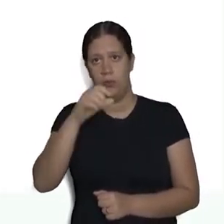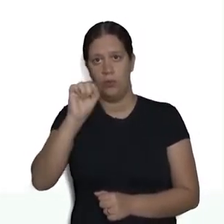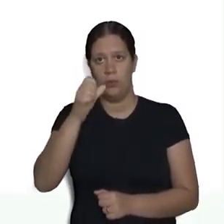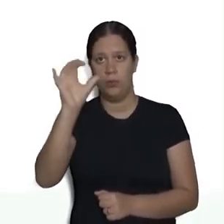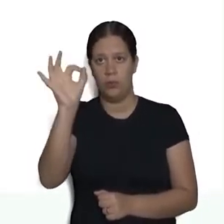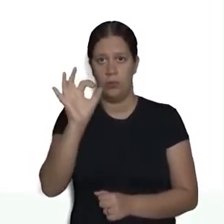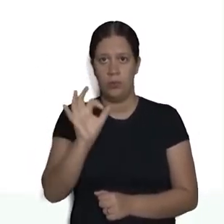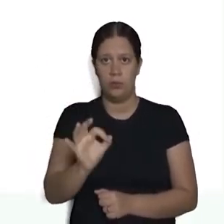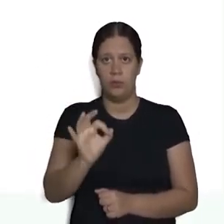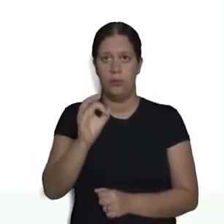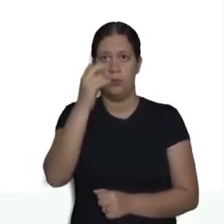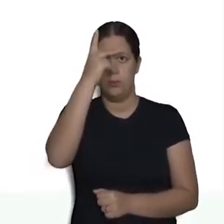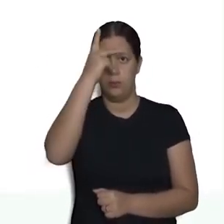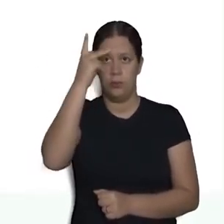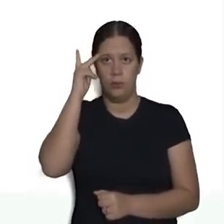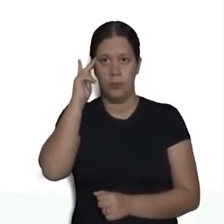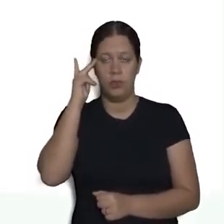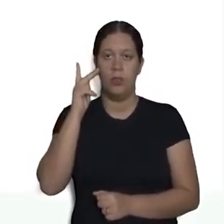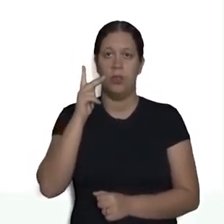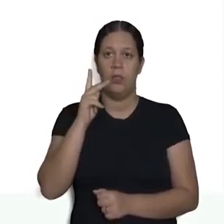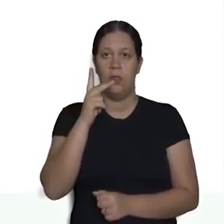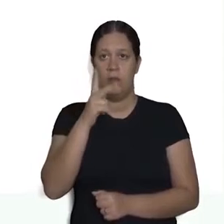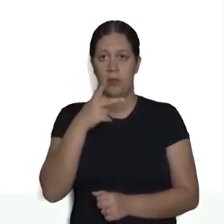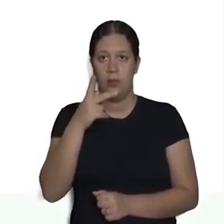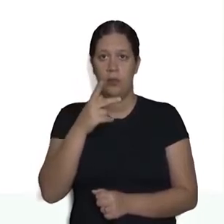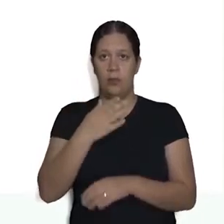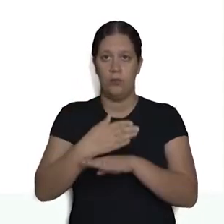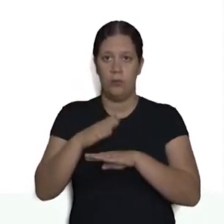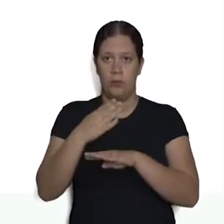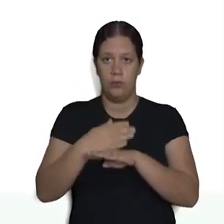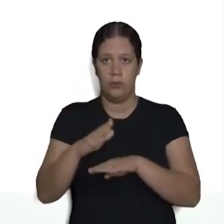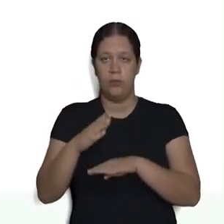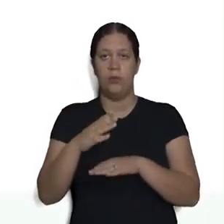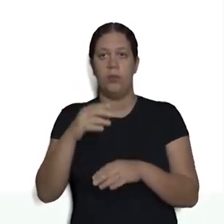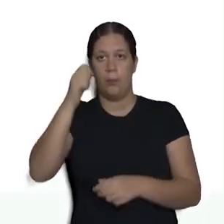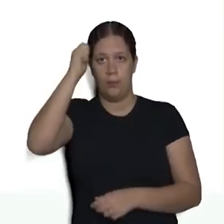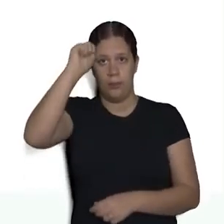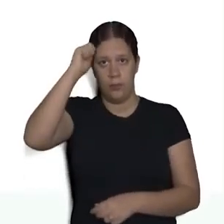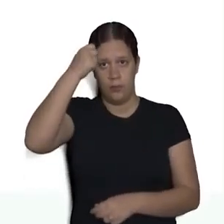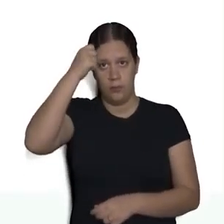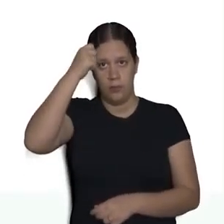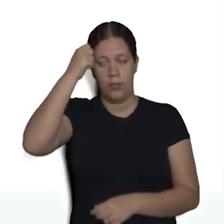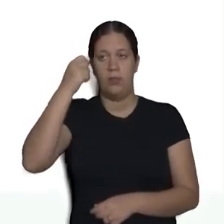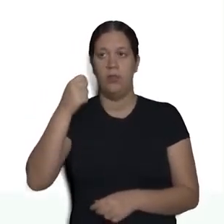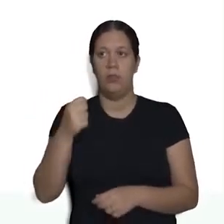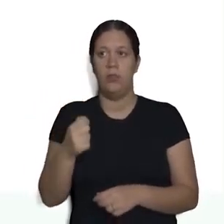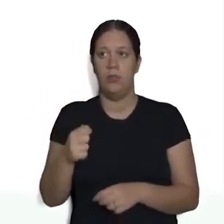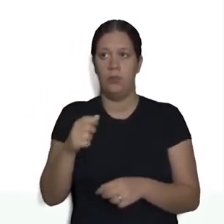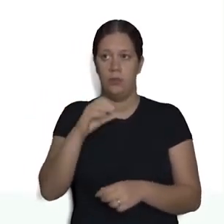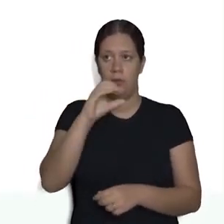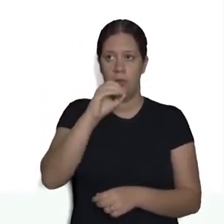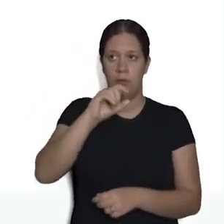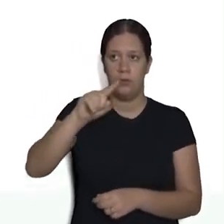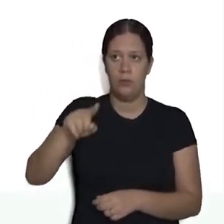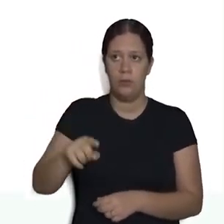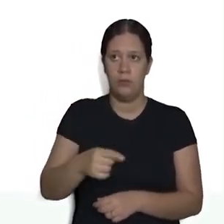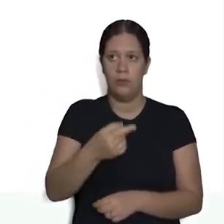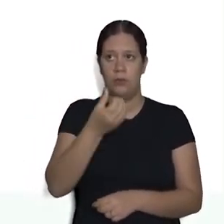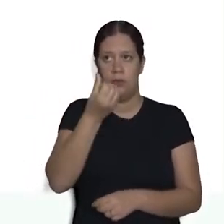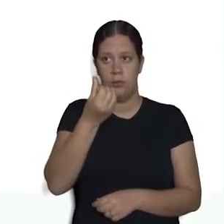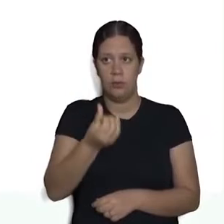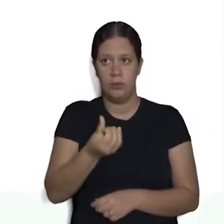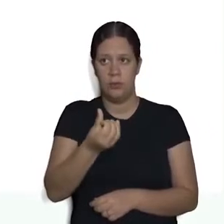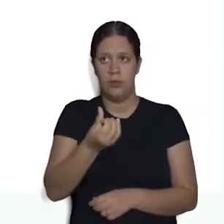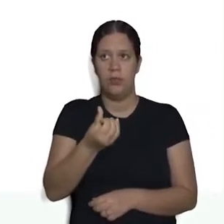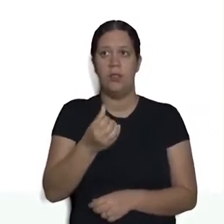24,8% de pessoas que se declaram brancas, 9,9% de pessoas pretas e 0,6% de amarelos